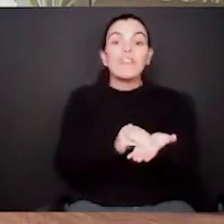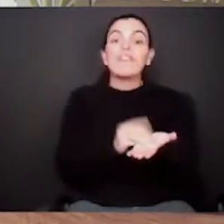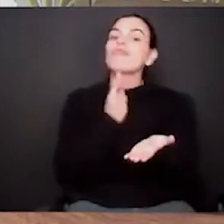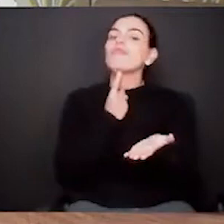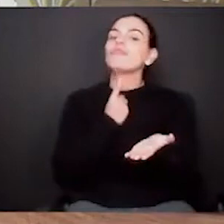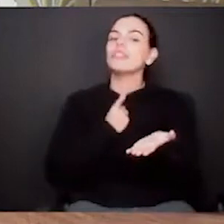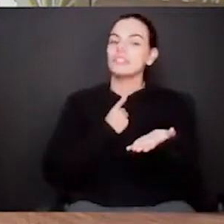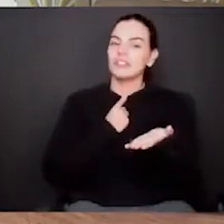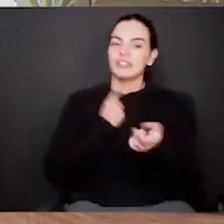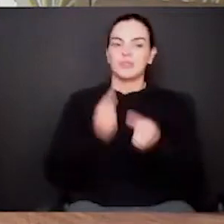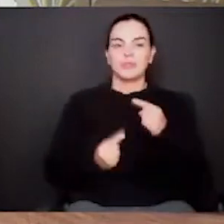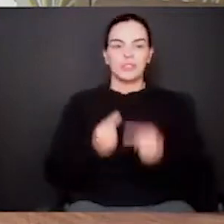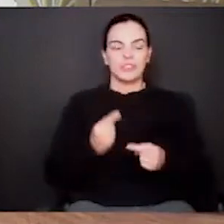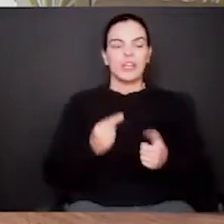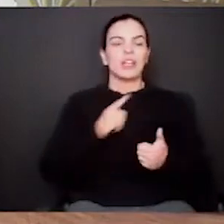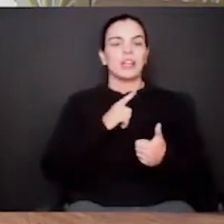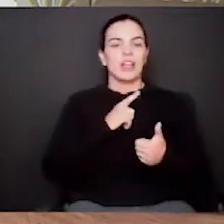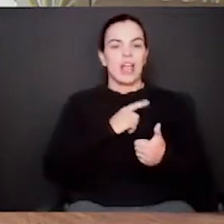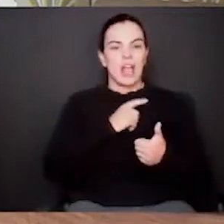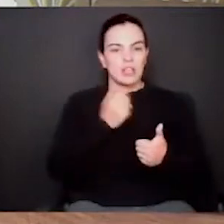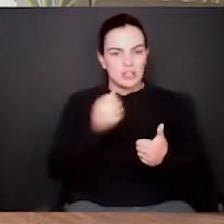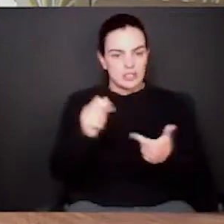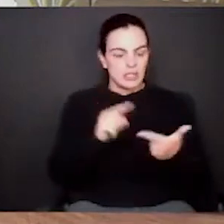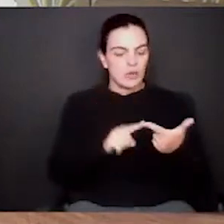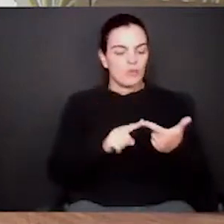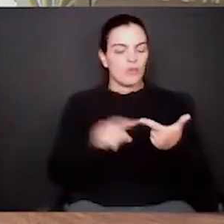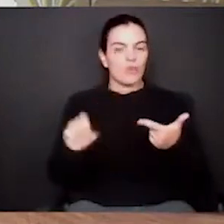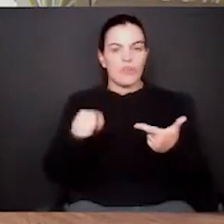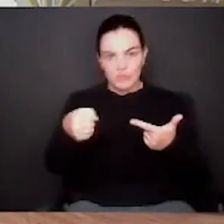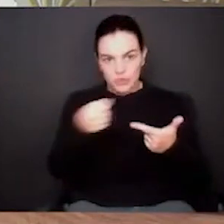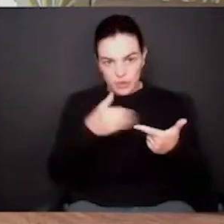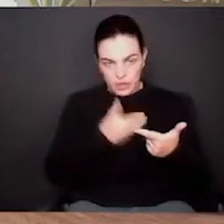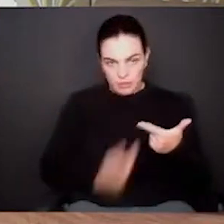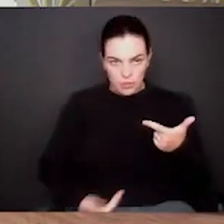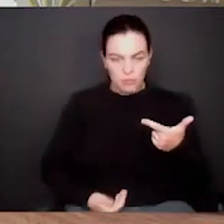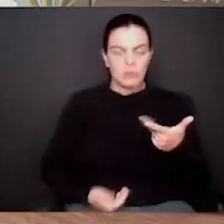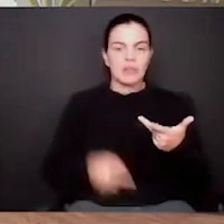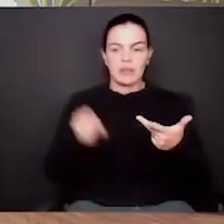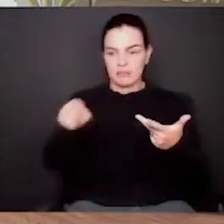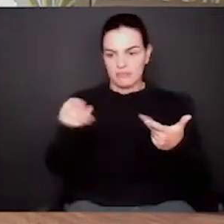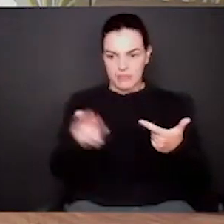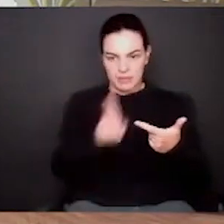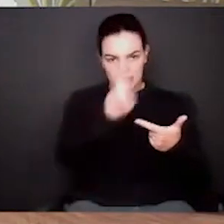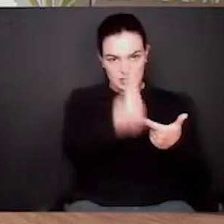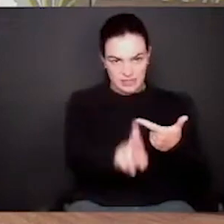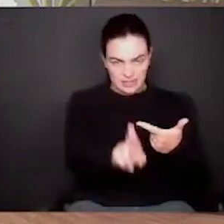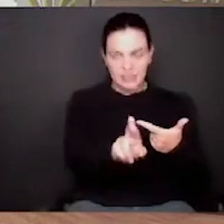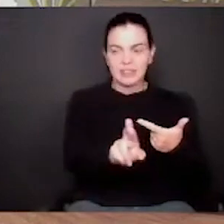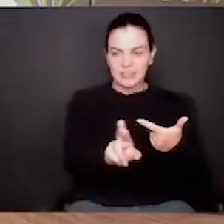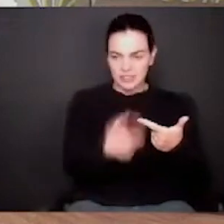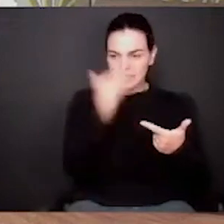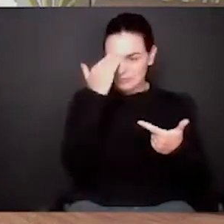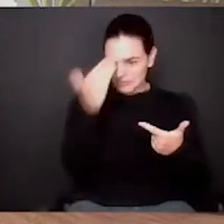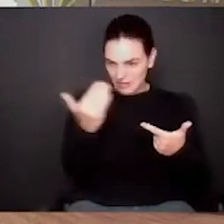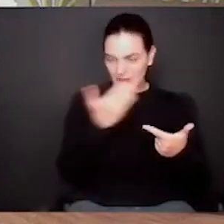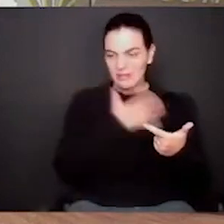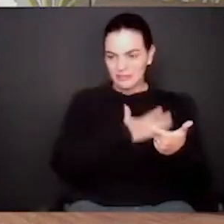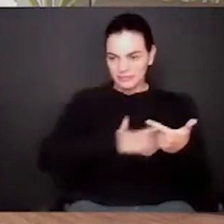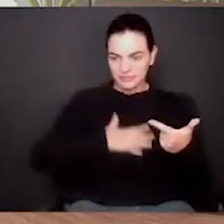Defensoria Pública, hoje representada aqui, tenho muita satisfação em ter o meu colega aqui, Ministério